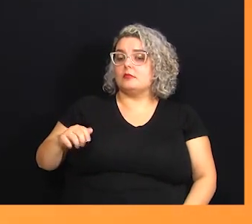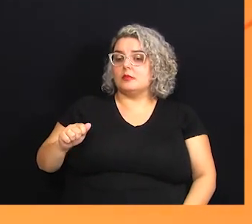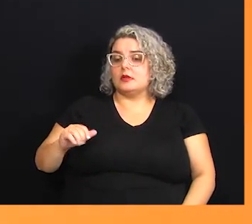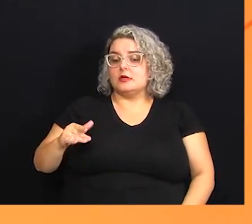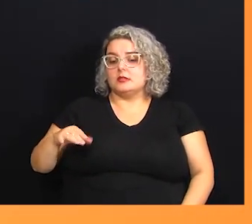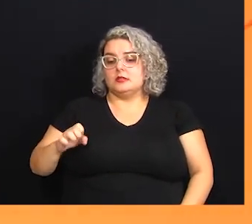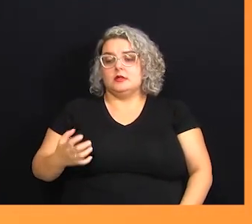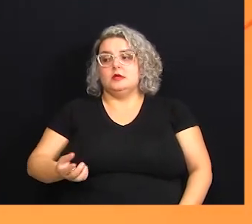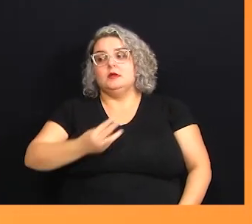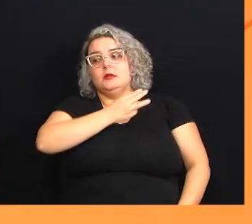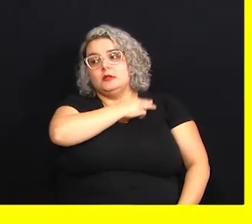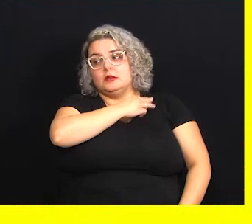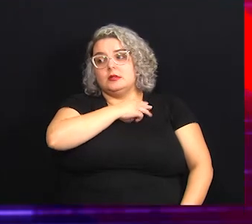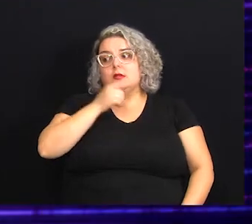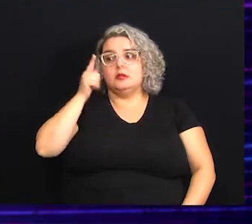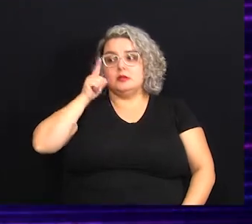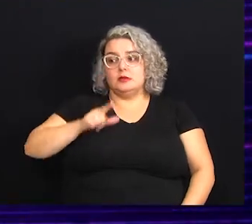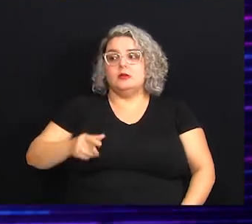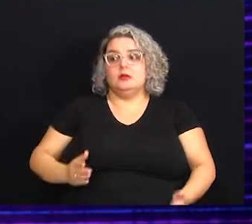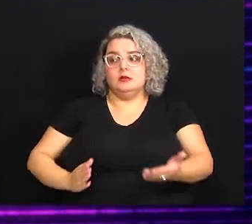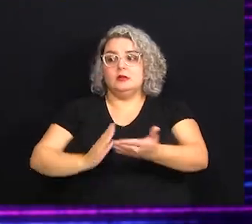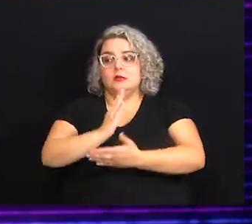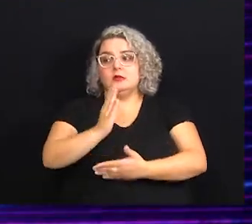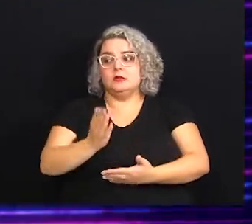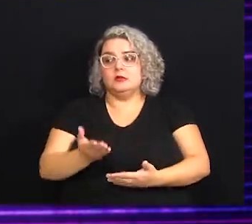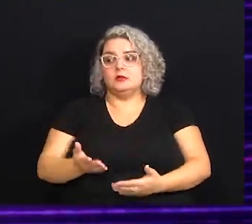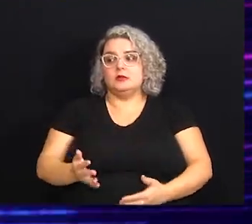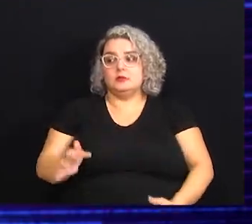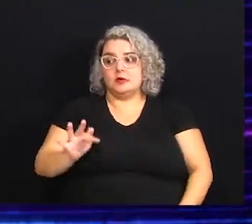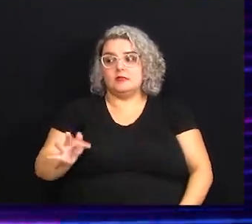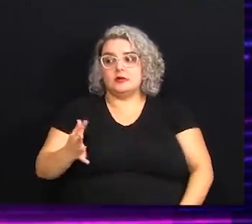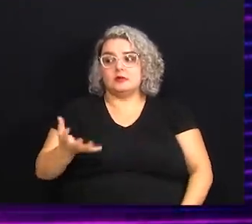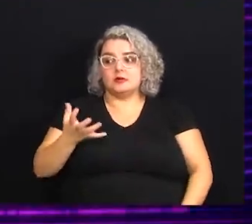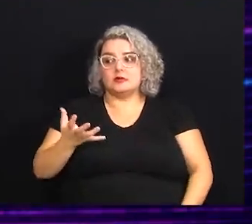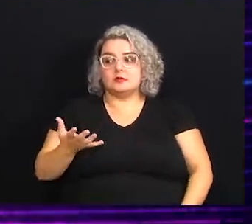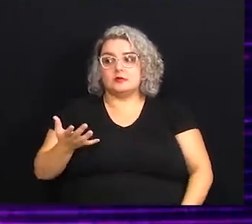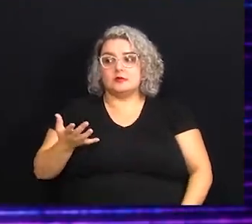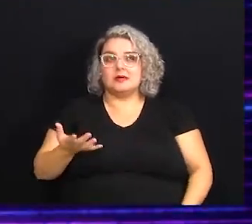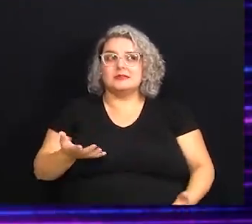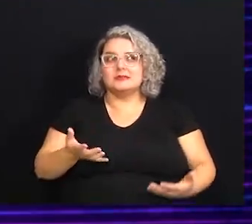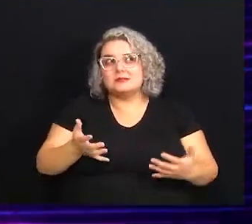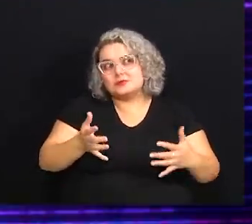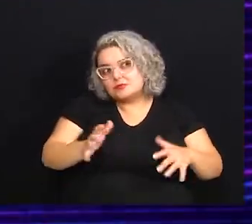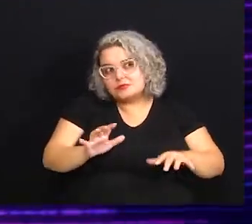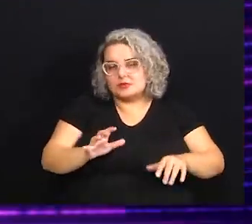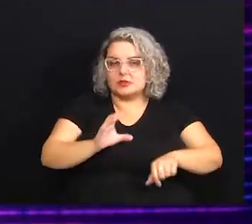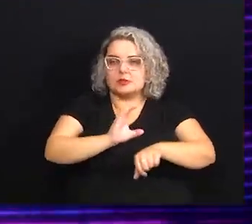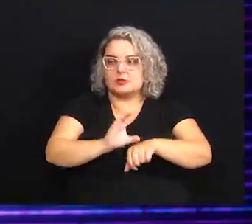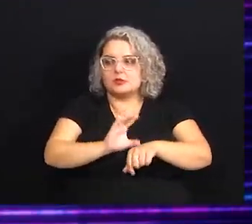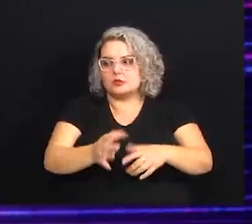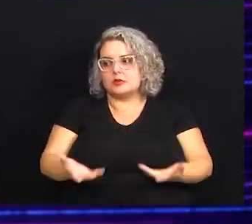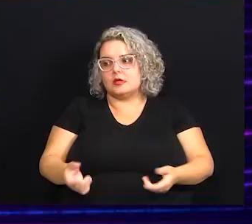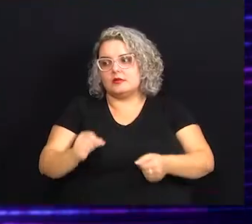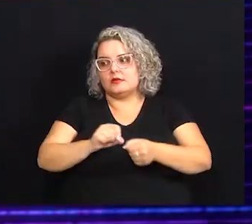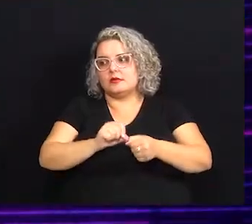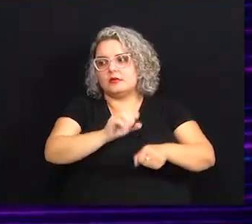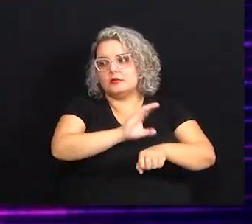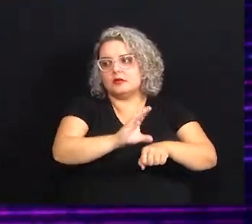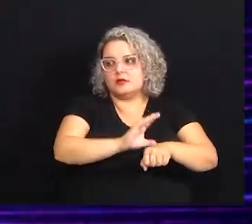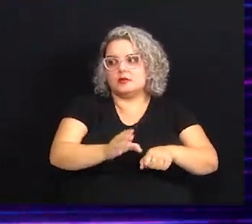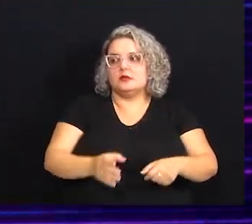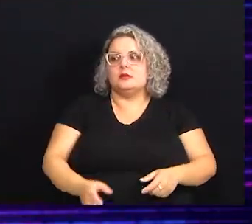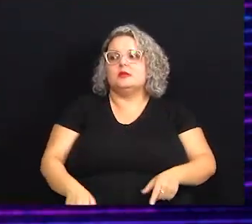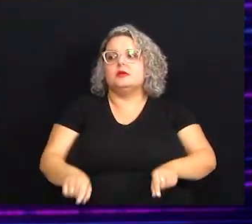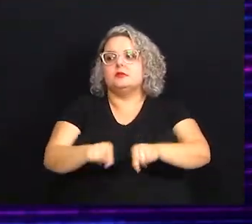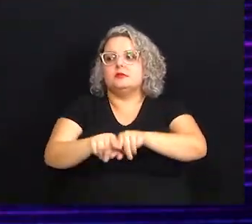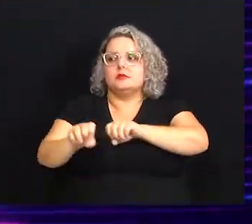do terceiro colegial, eu consegui passar na faculdade que eu queria, só que não era o curso que eu queria, então eu sabia mais ou menos que eu ia sair, eu estava fazendo curso, mas ao mesmo tempo eu estava